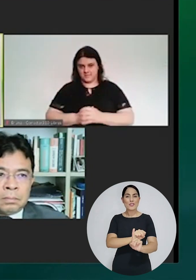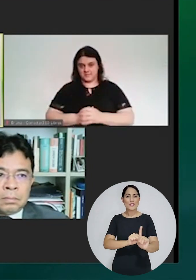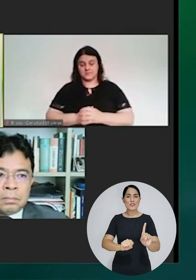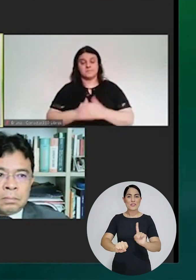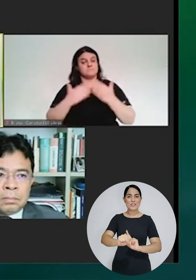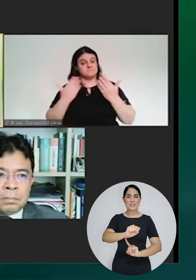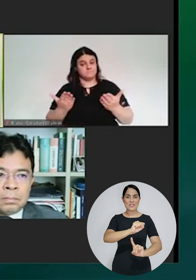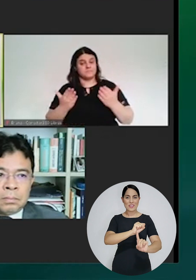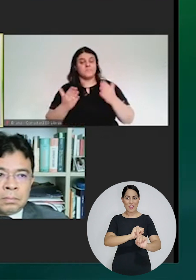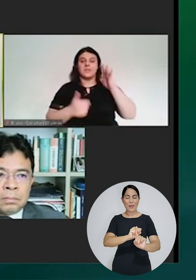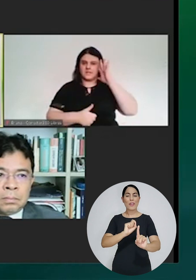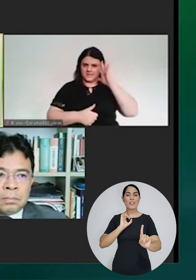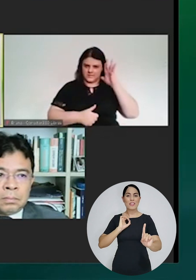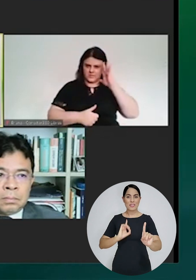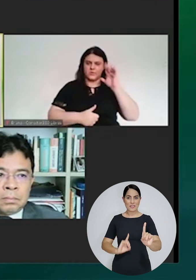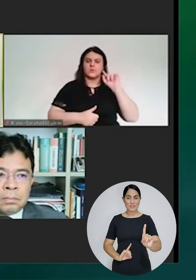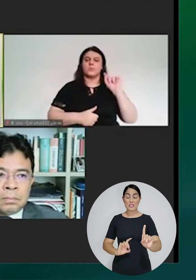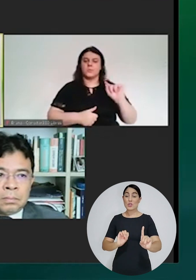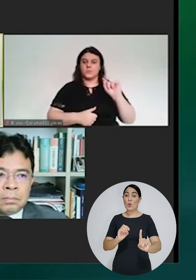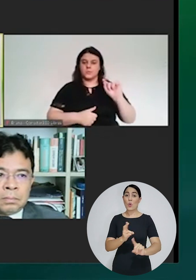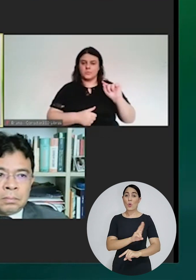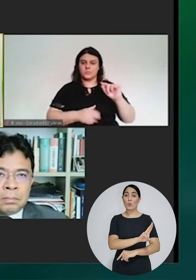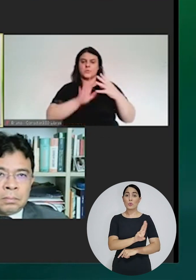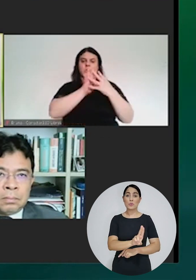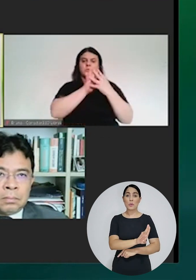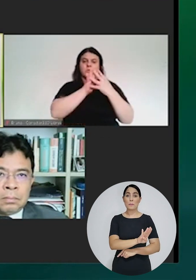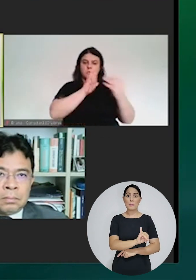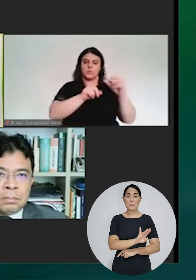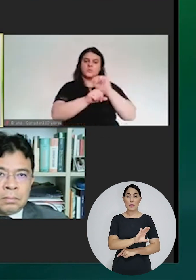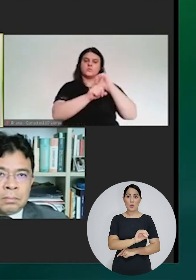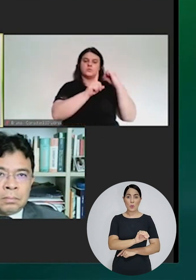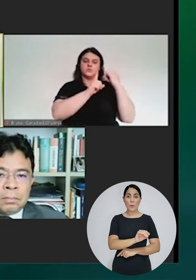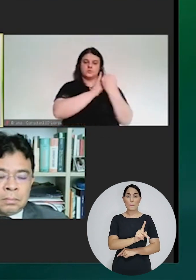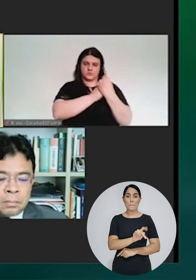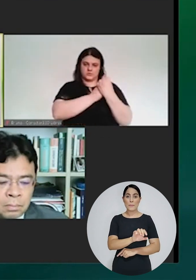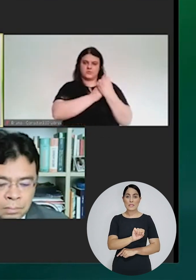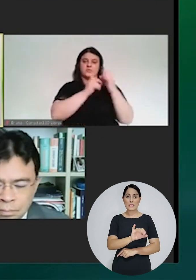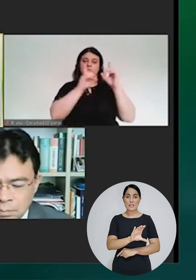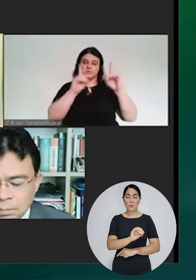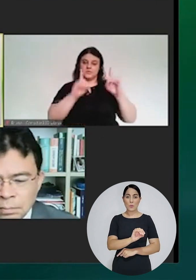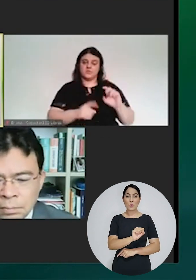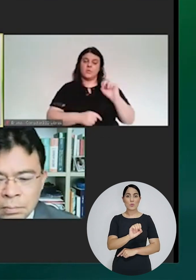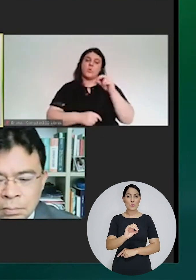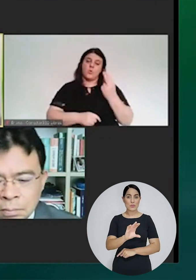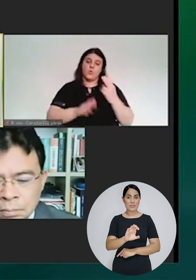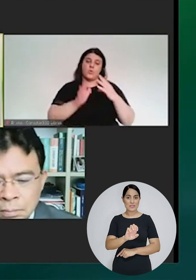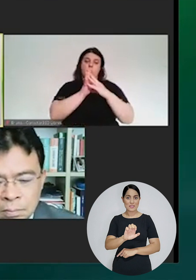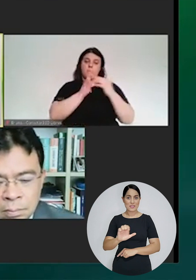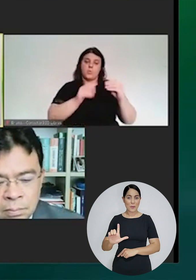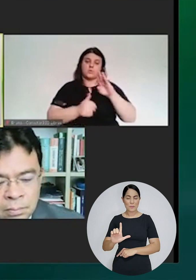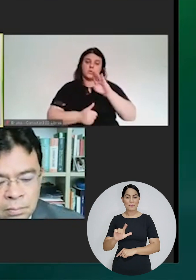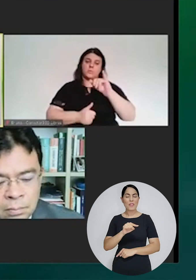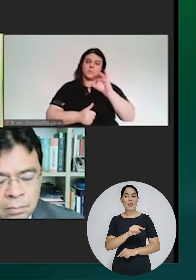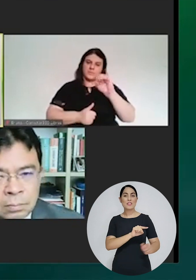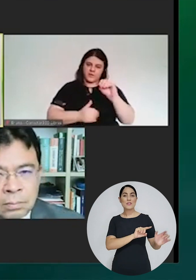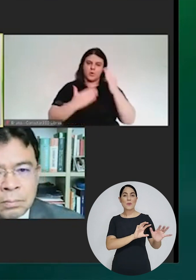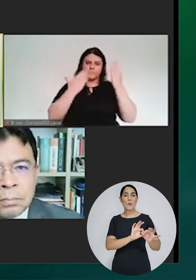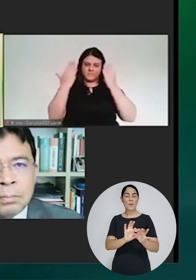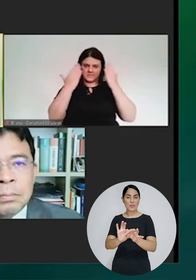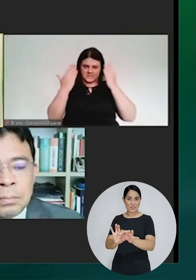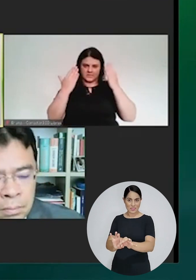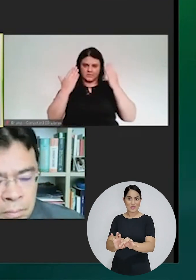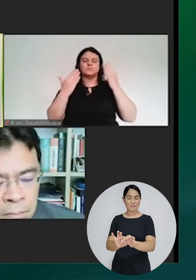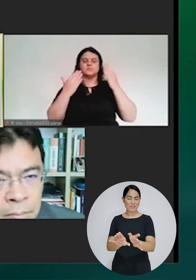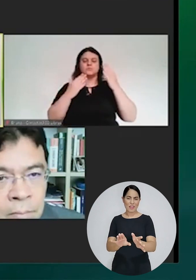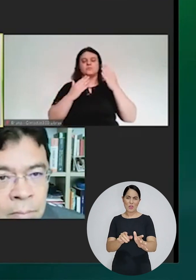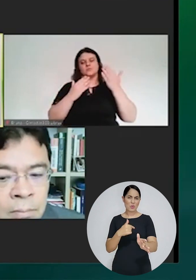perspectiva mais teórica, a gente chama de modelo social da deficiência, ou modelo biopsicossocial. Aí vai depender,